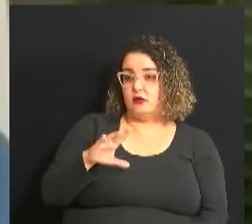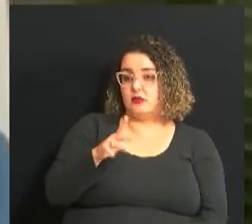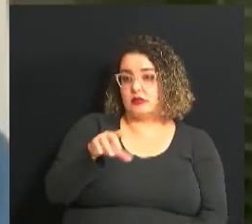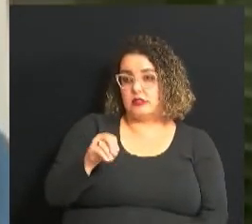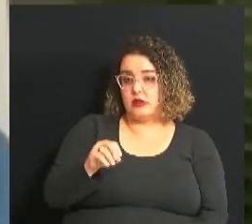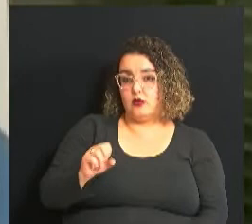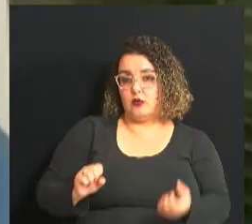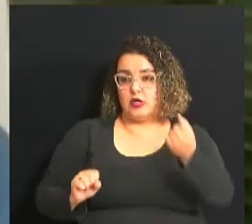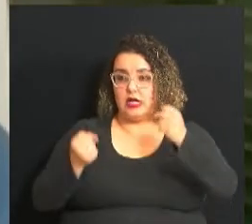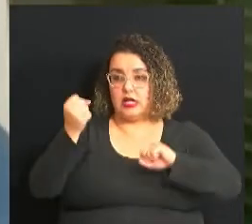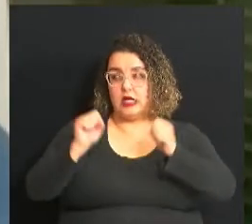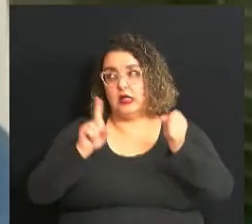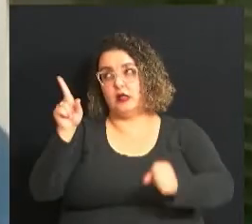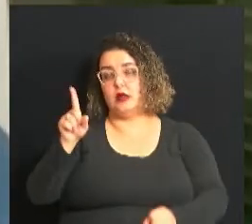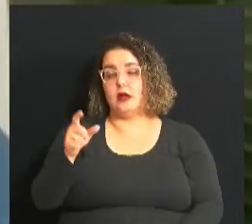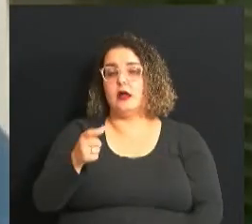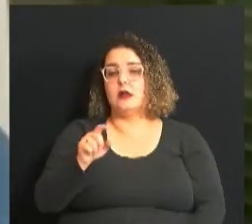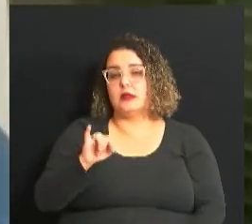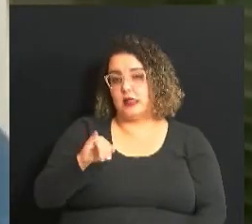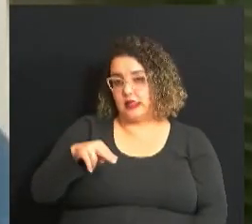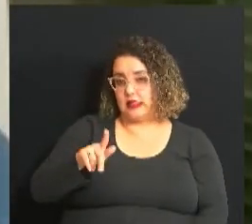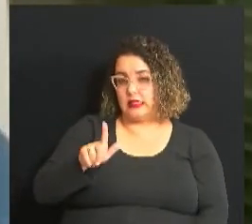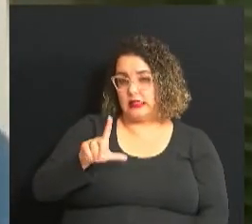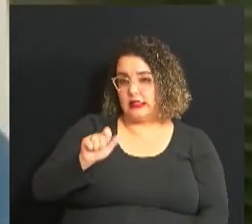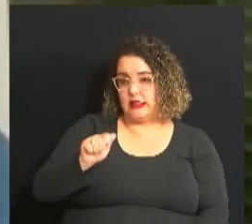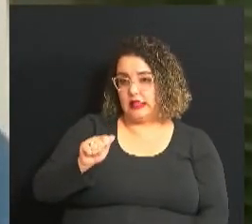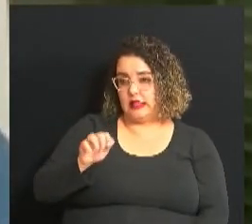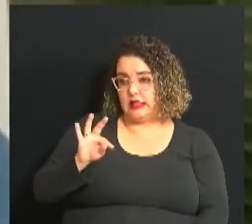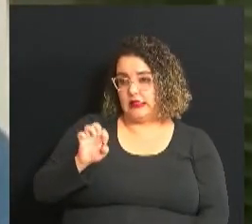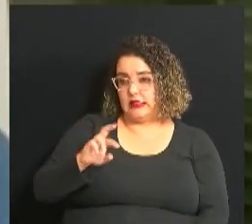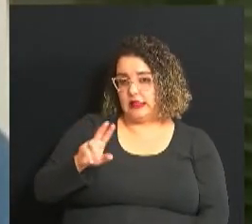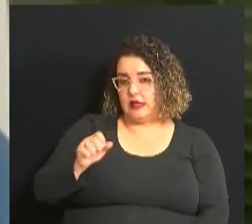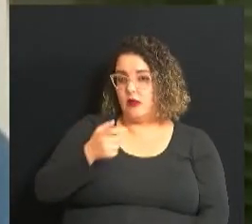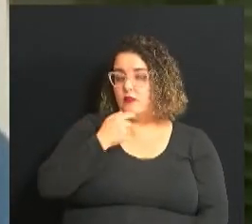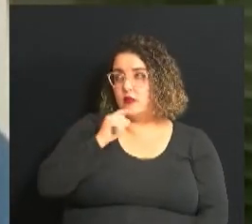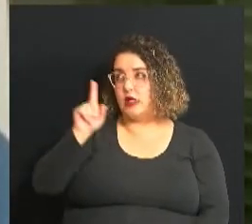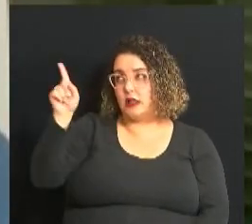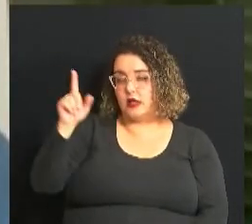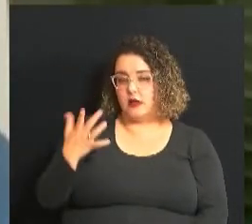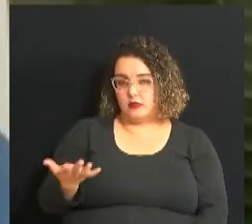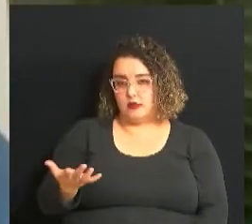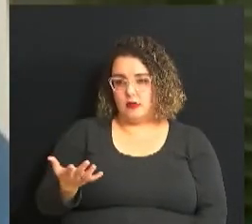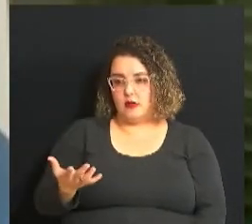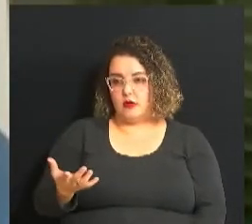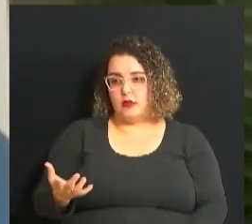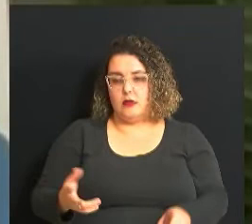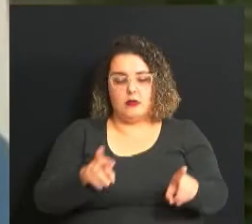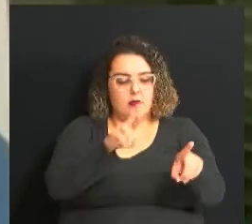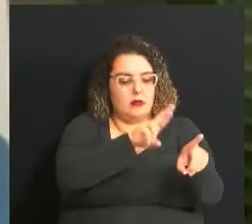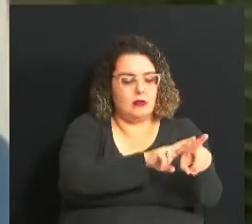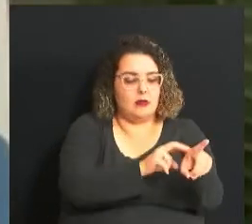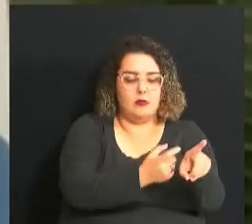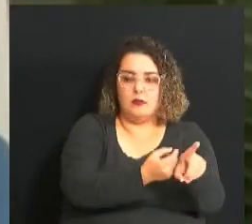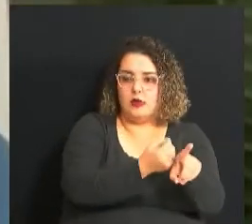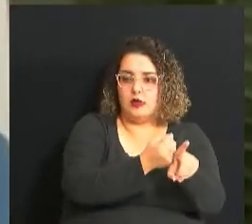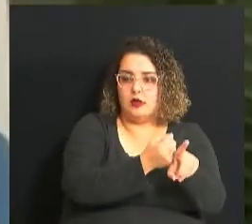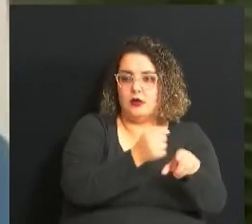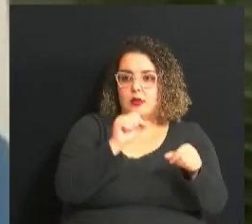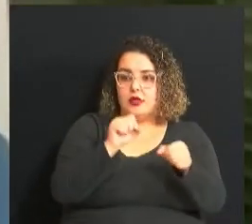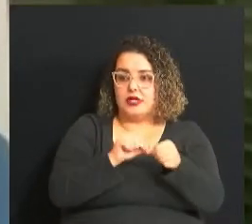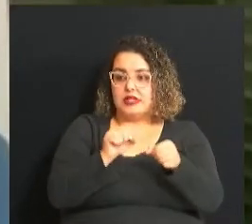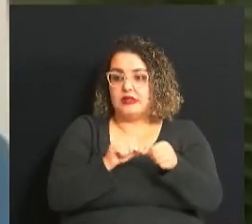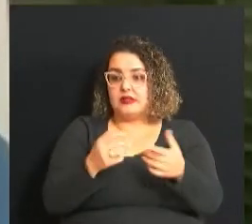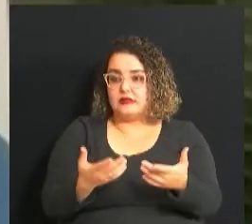na Inglaterra, começou-se a perceber um índice de câncer de testículo em homens que faziam